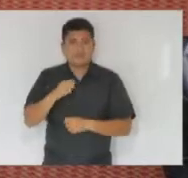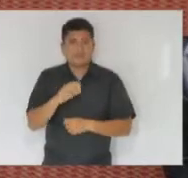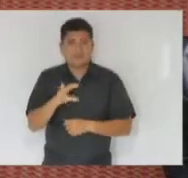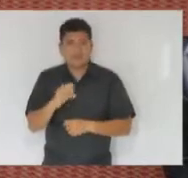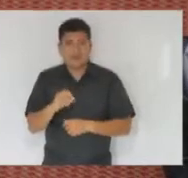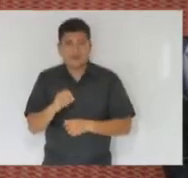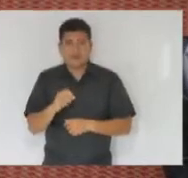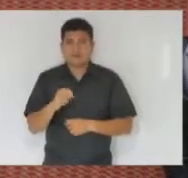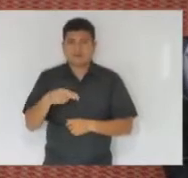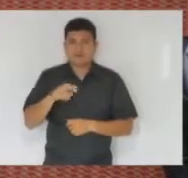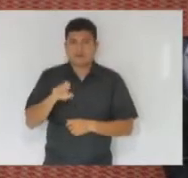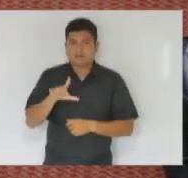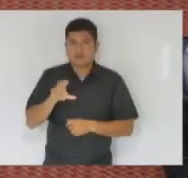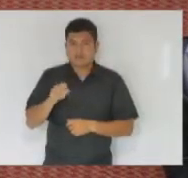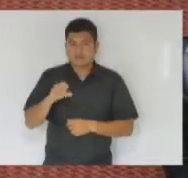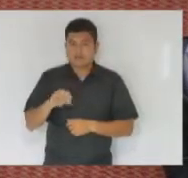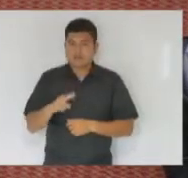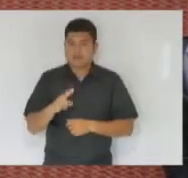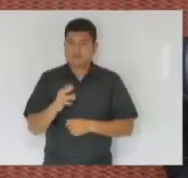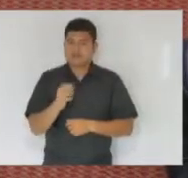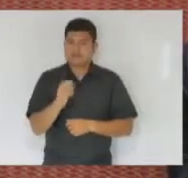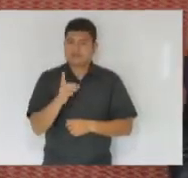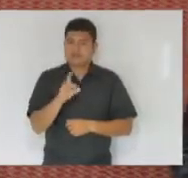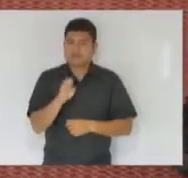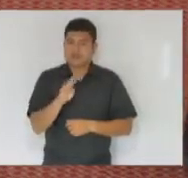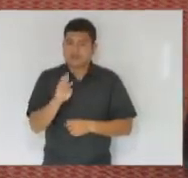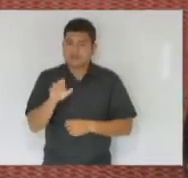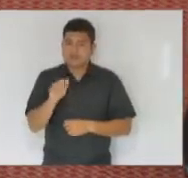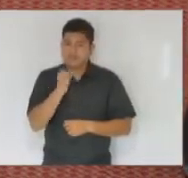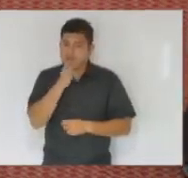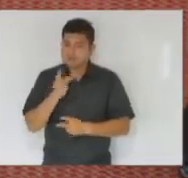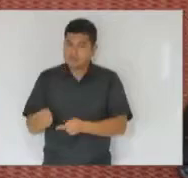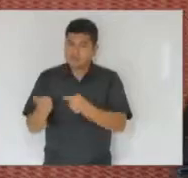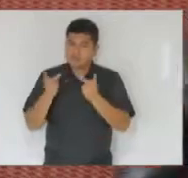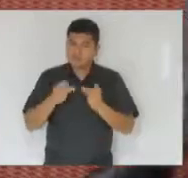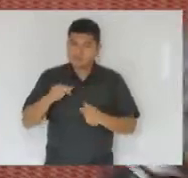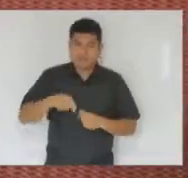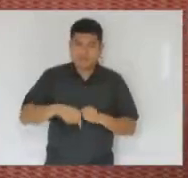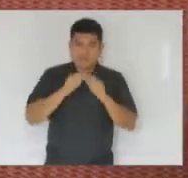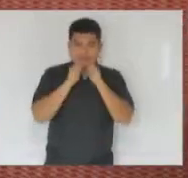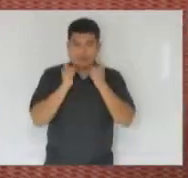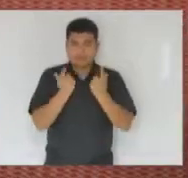Elisiane. Sejam todos bem-vindos à nossa casa, Casa do Povo.